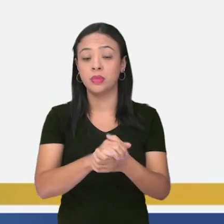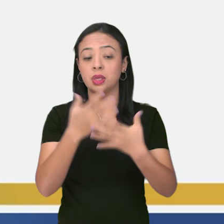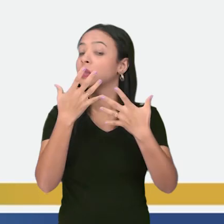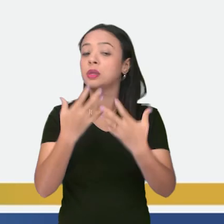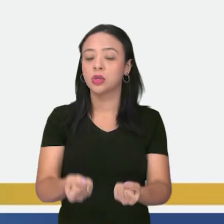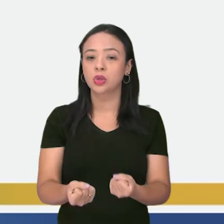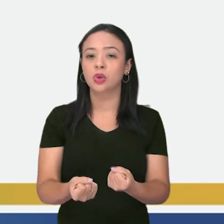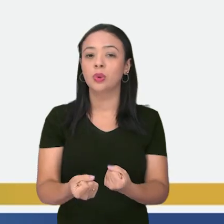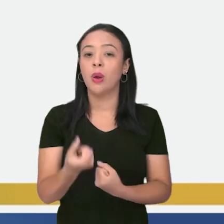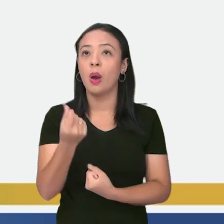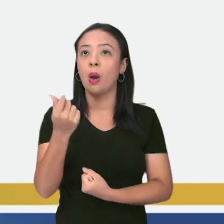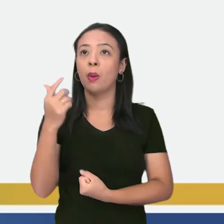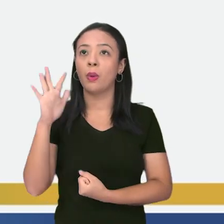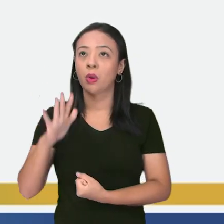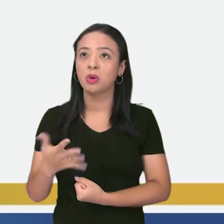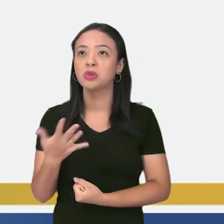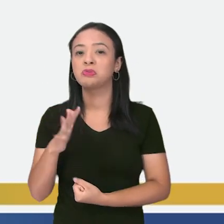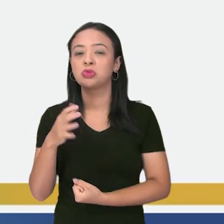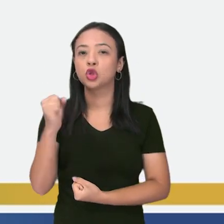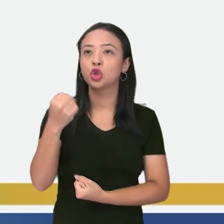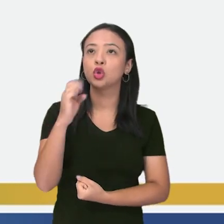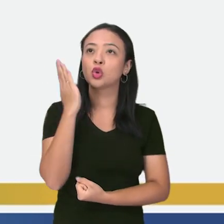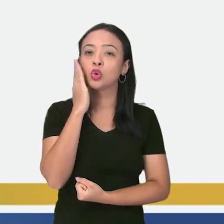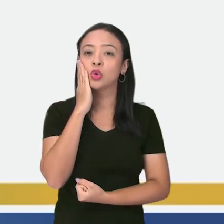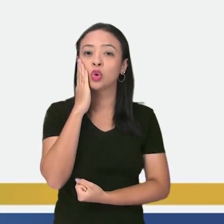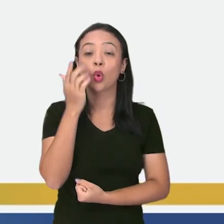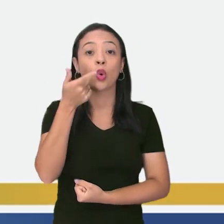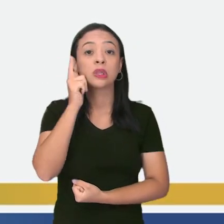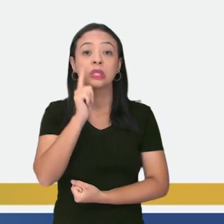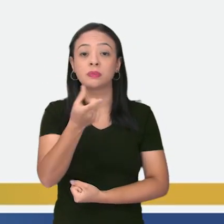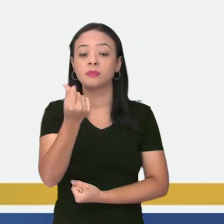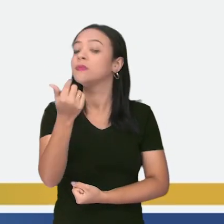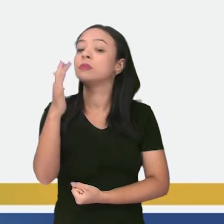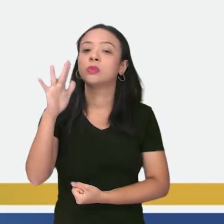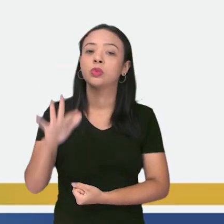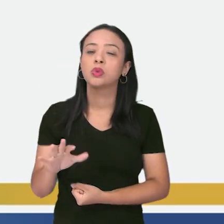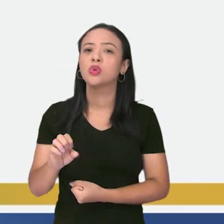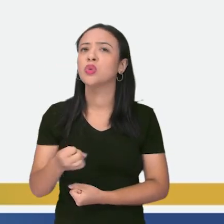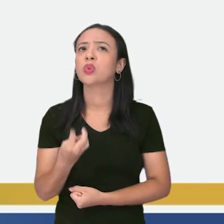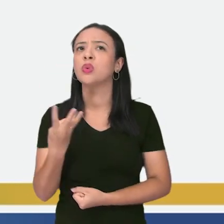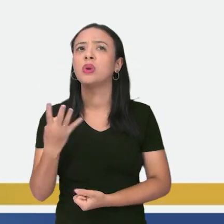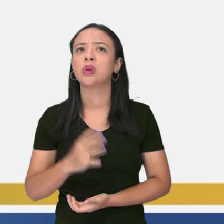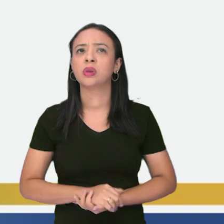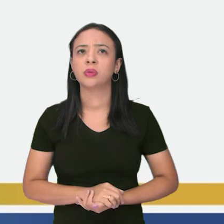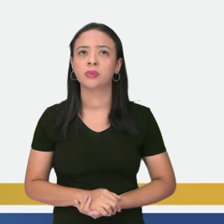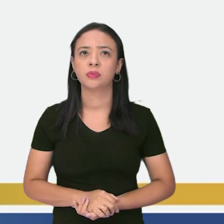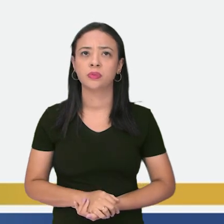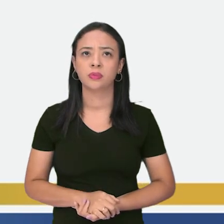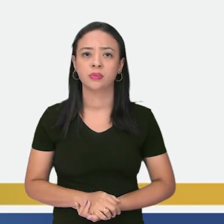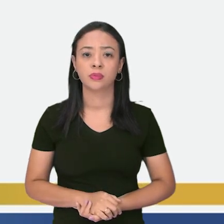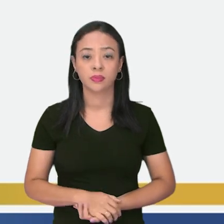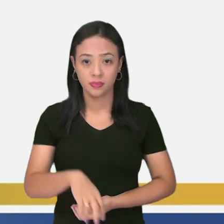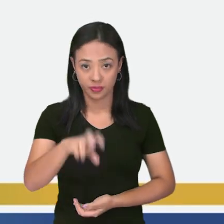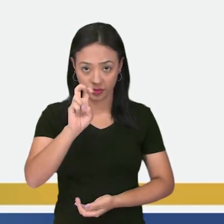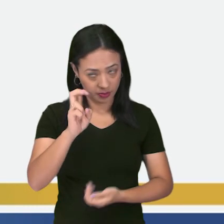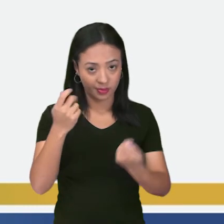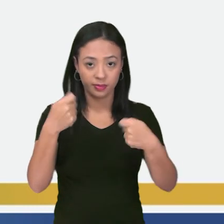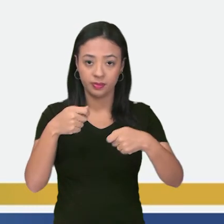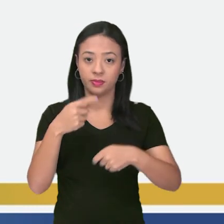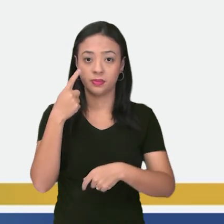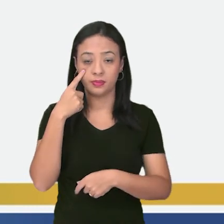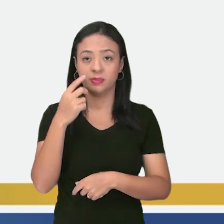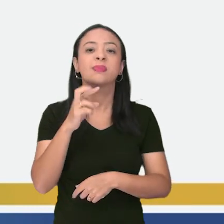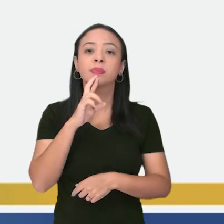dias fará uma economia de... Nós temos aí 5 alternativas. Vamos à